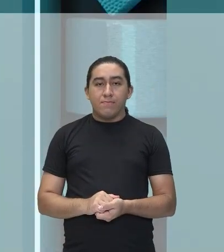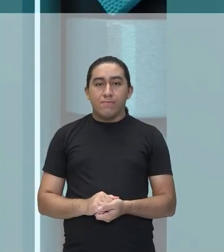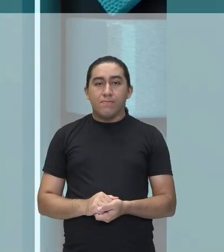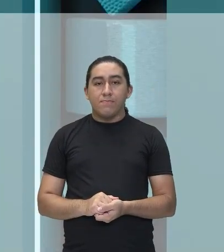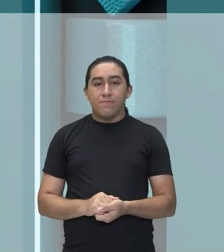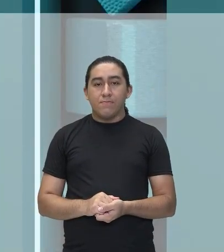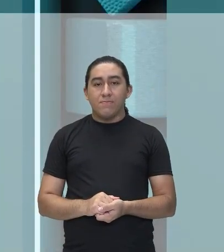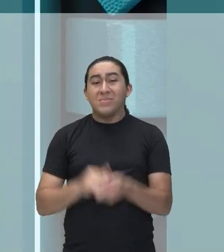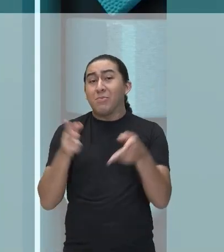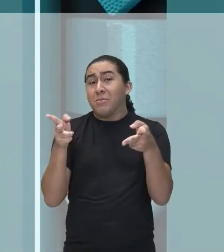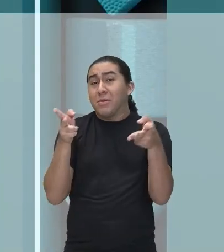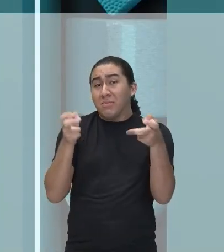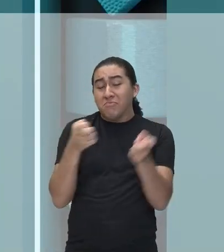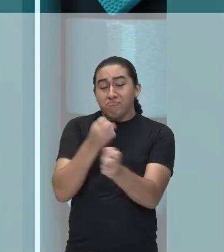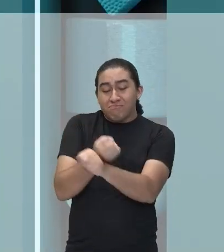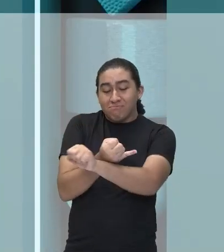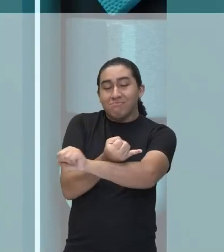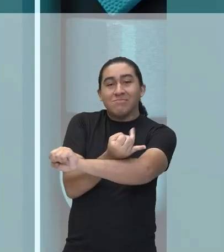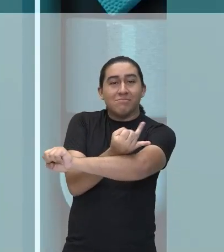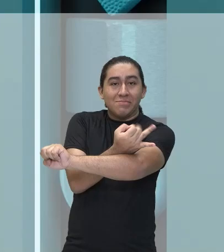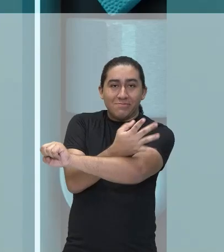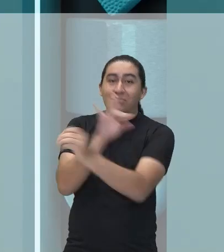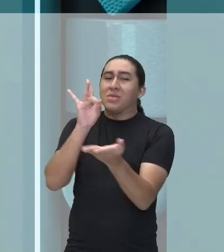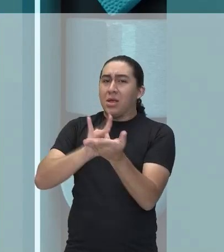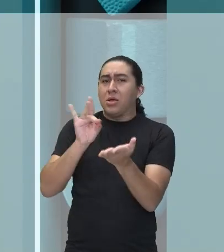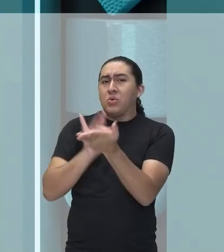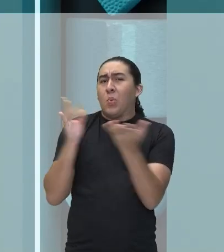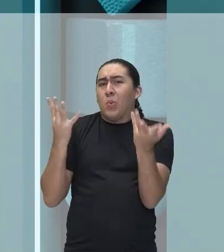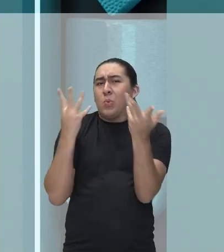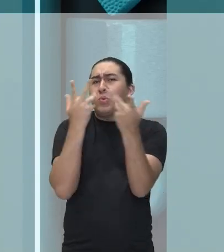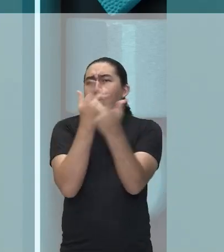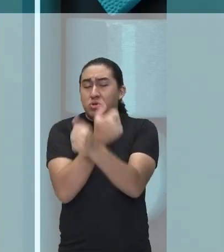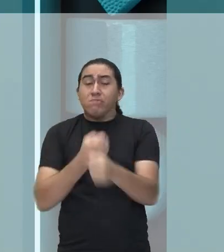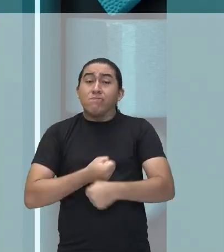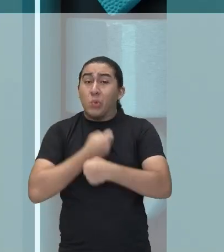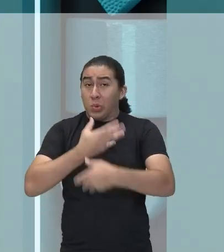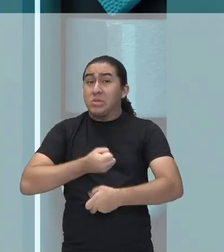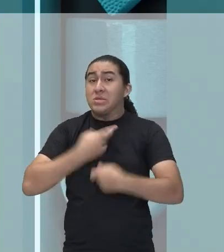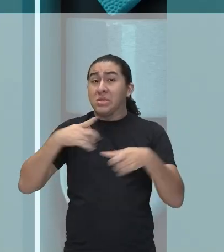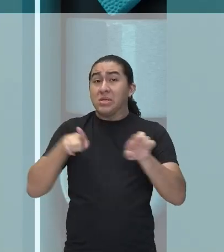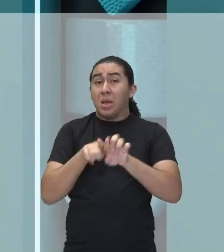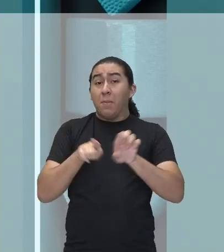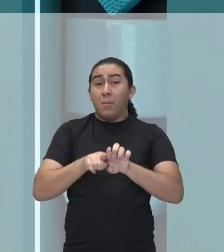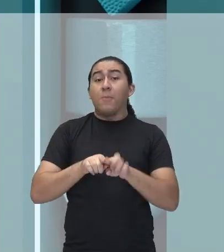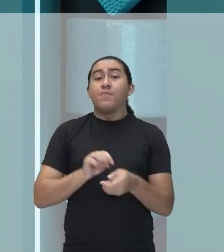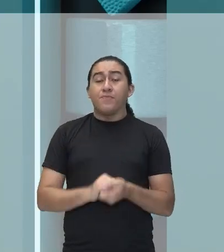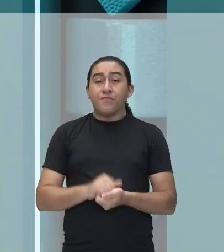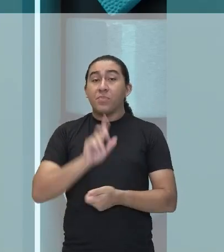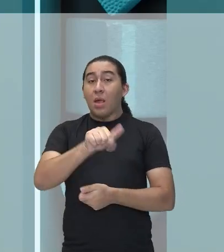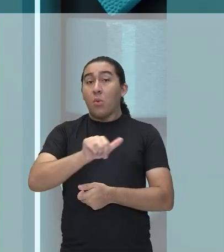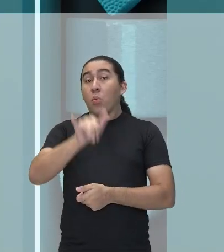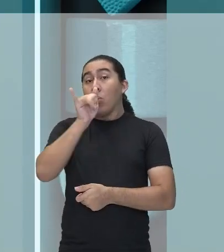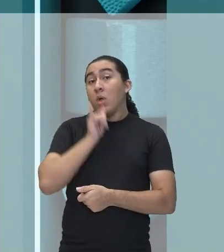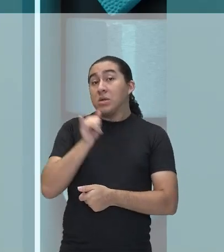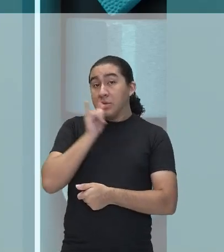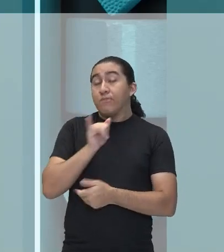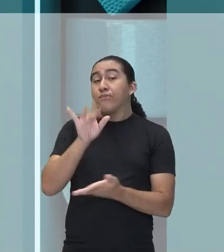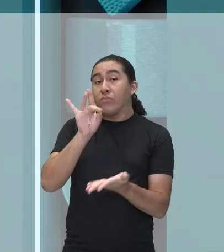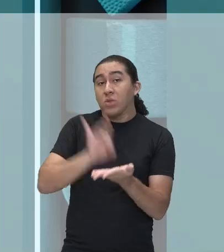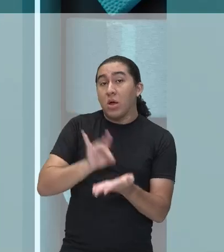me emocionei, né? Muito linda essa poesia. Então, gente, aí é um exemplo, né,